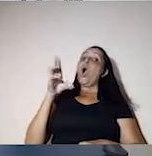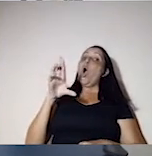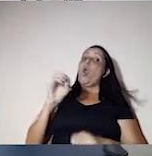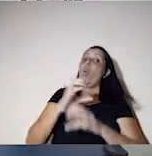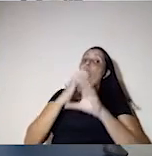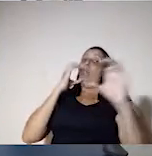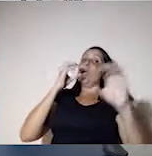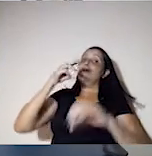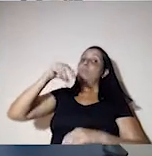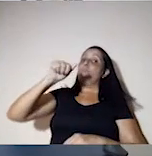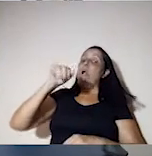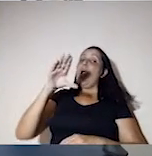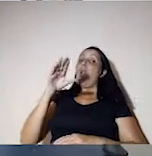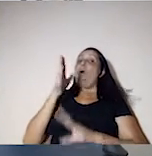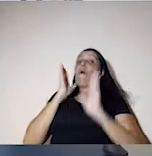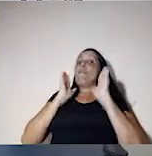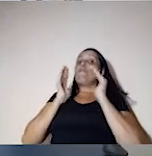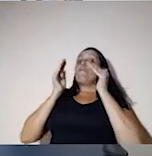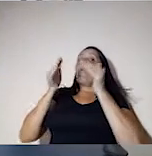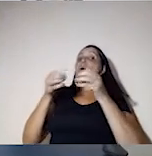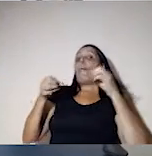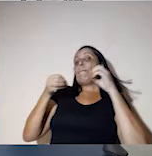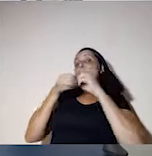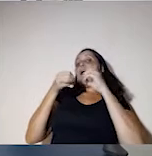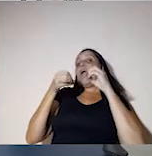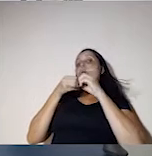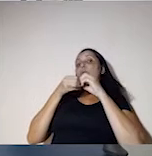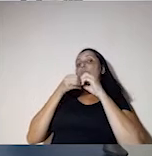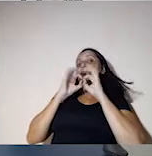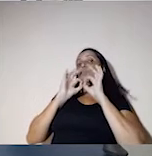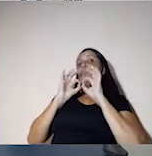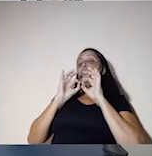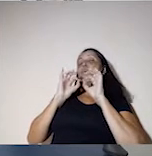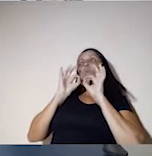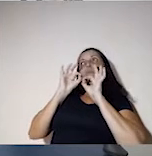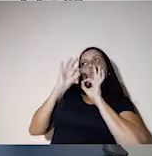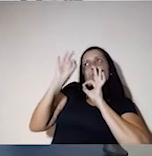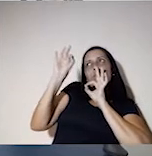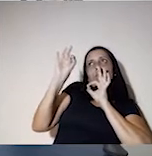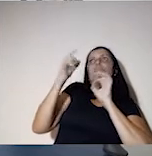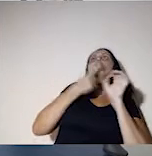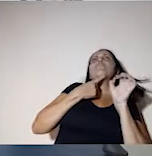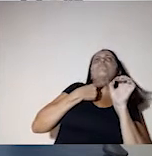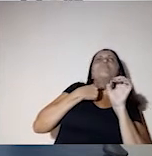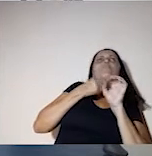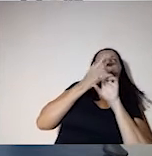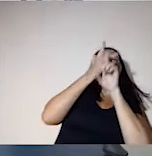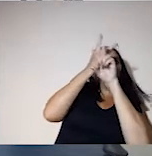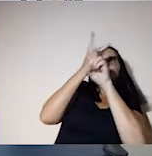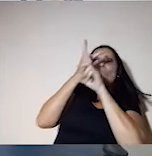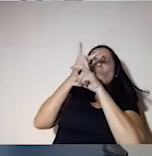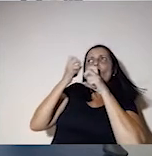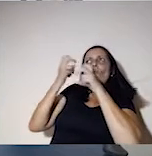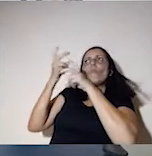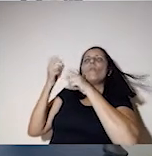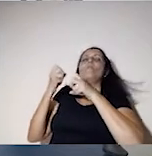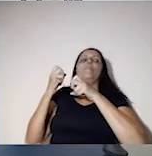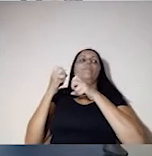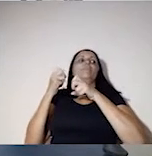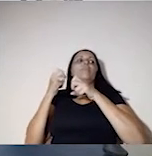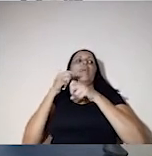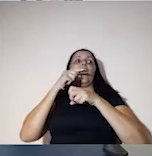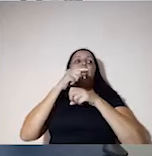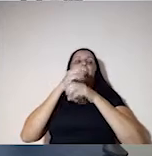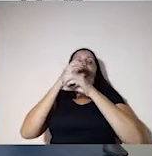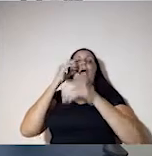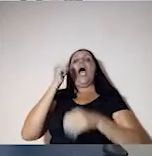macro. Lente macro são lentes que focam perto do objeto, o objeto desejado. Elas não,